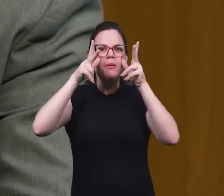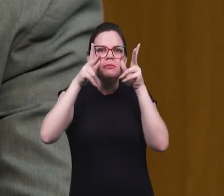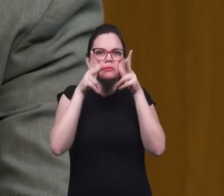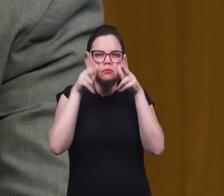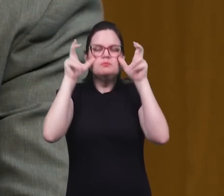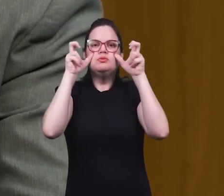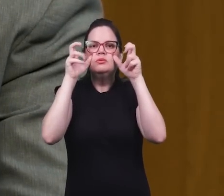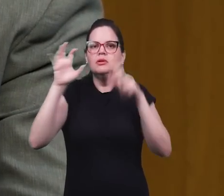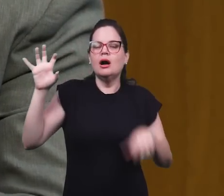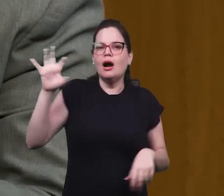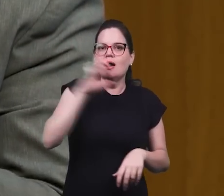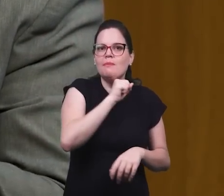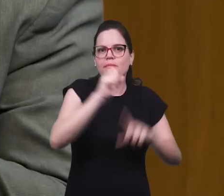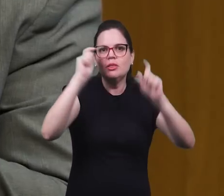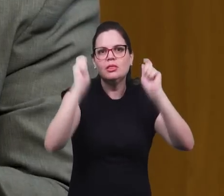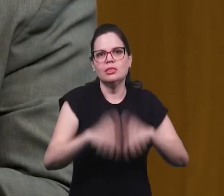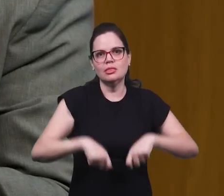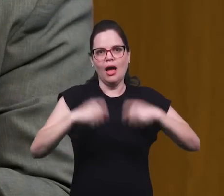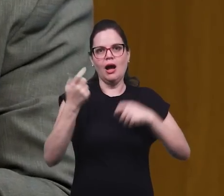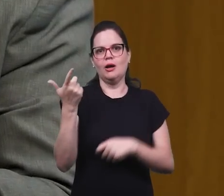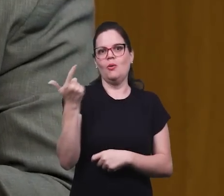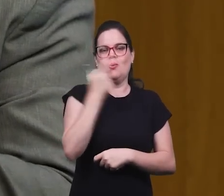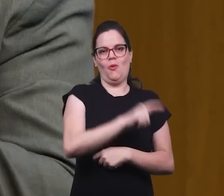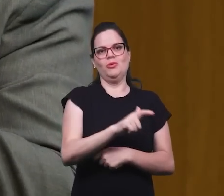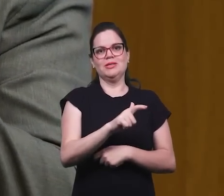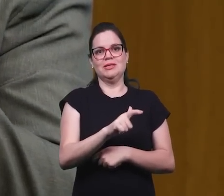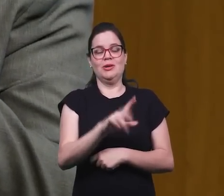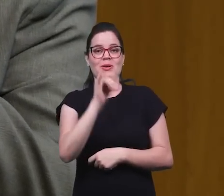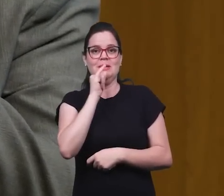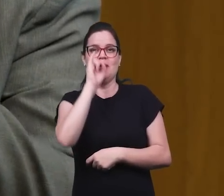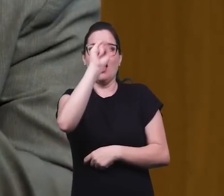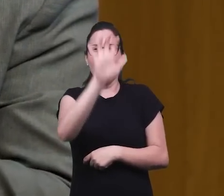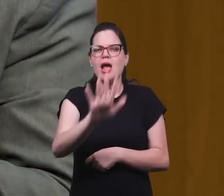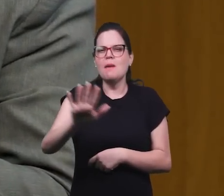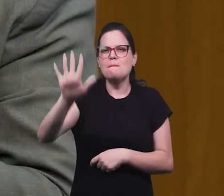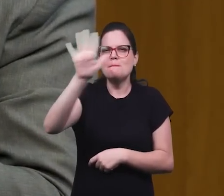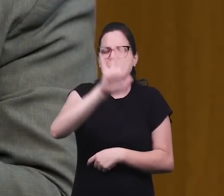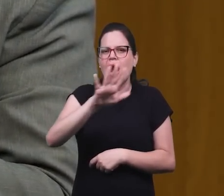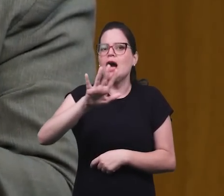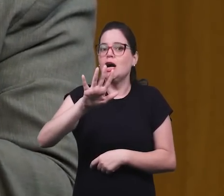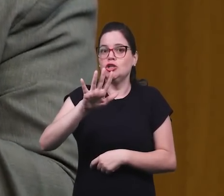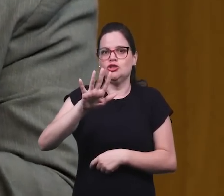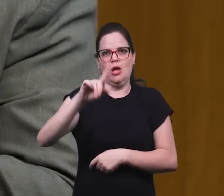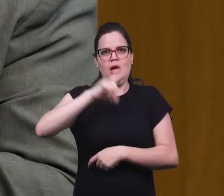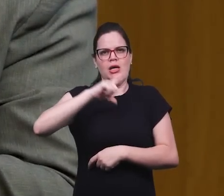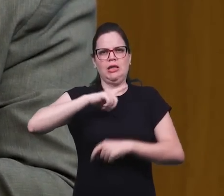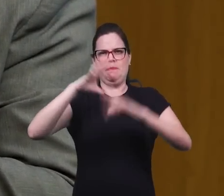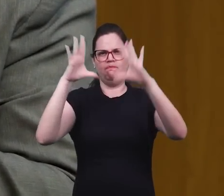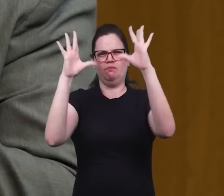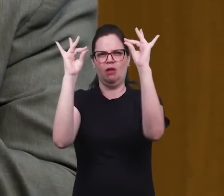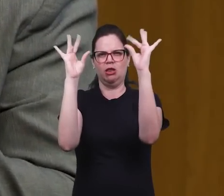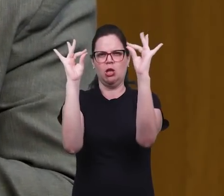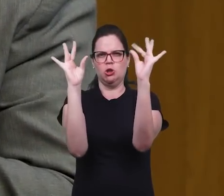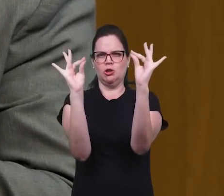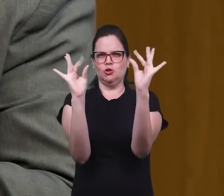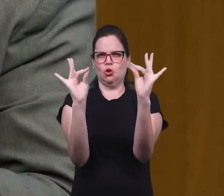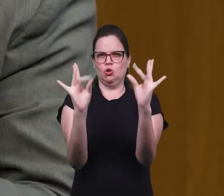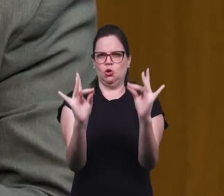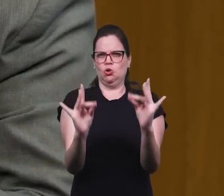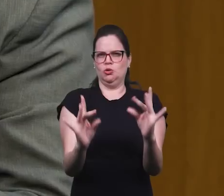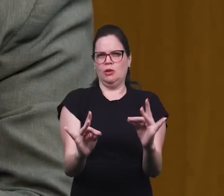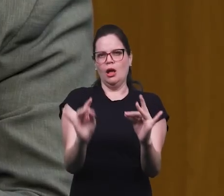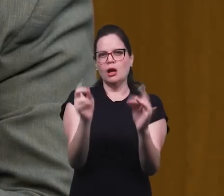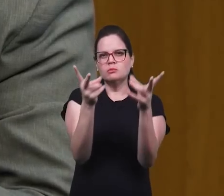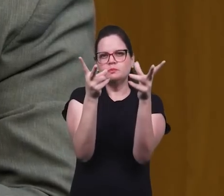13 partezinhas dessa, nós somos capazes de ver uma imagem muito complexa, cheia de detalhes, e processar e